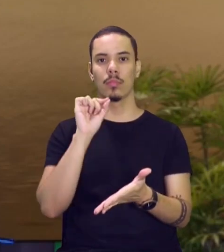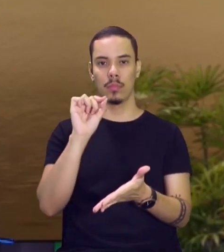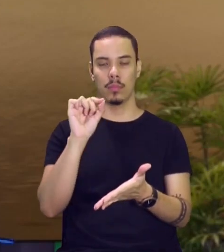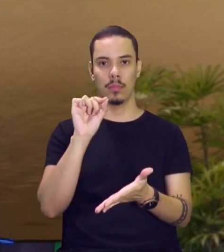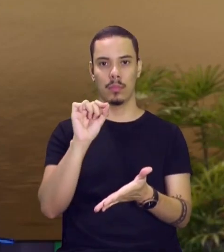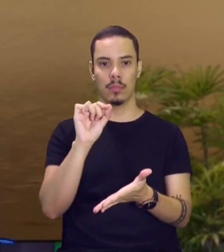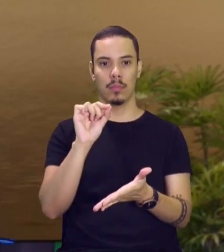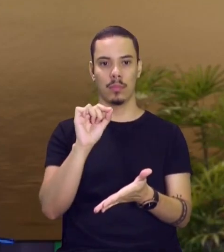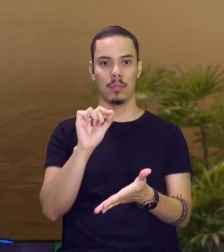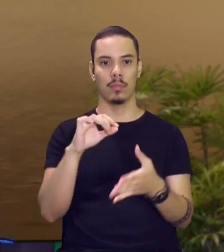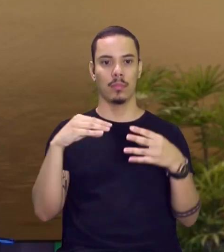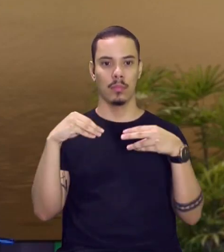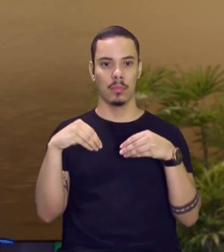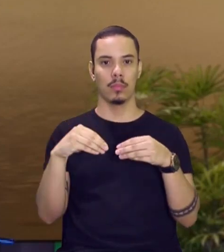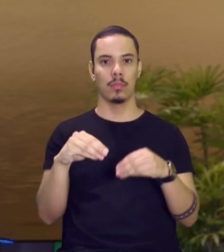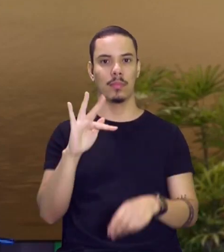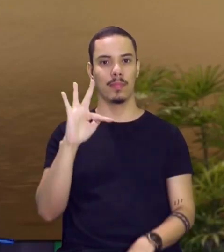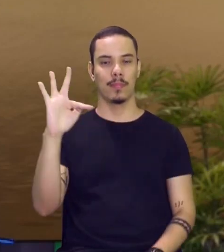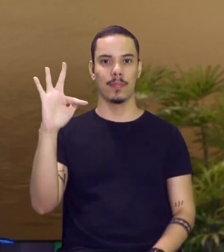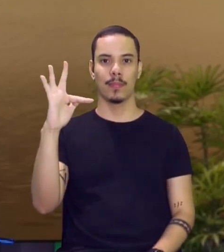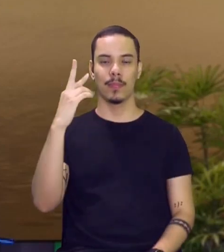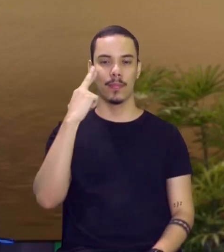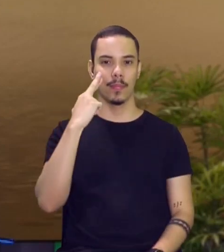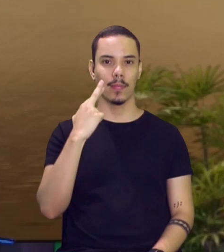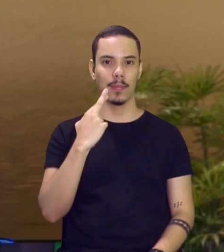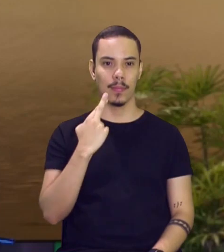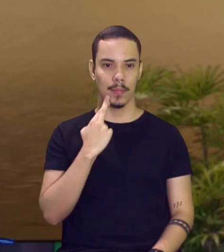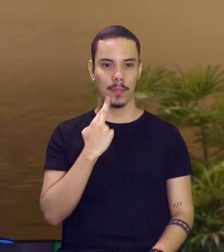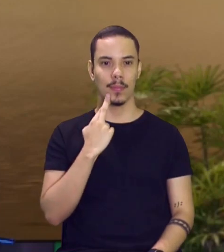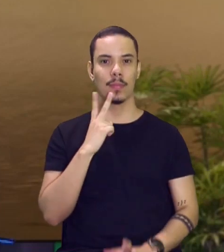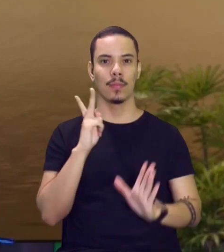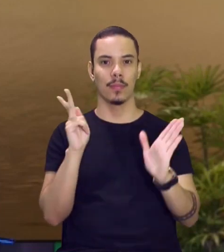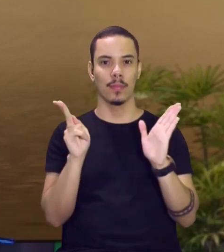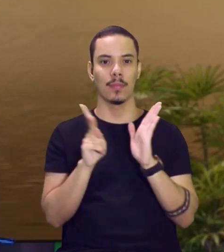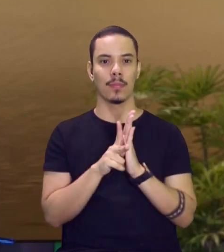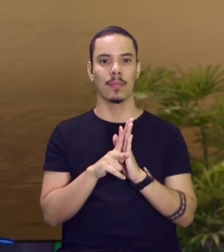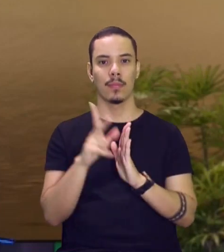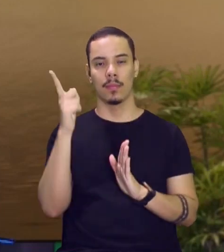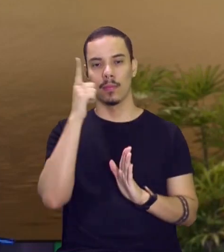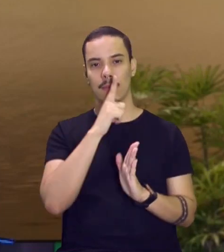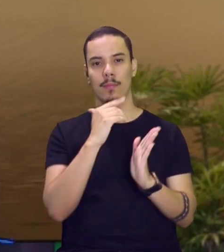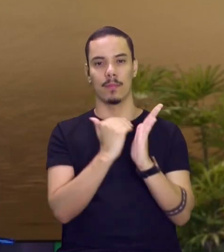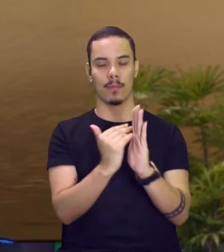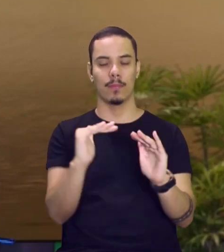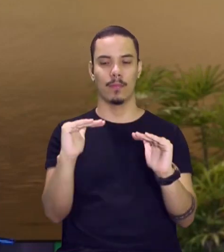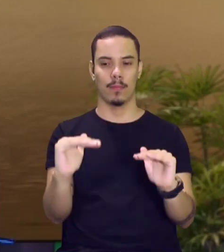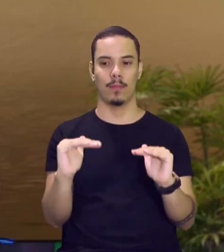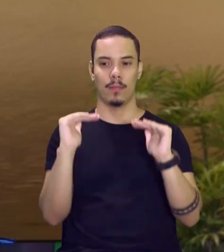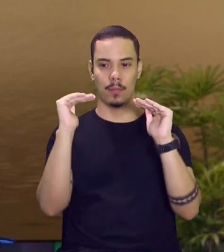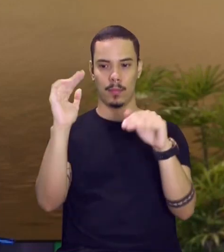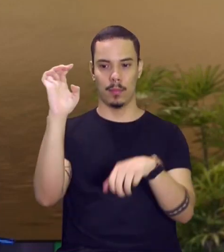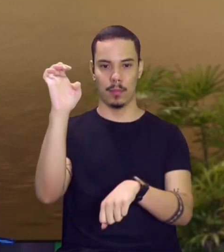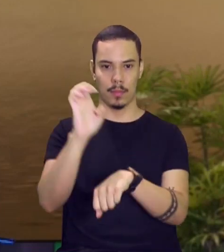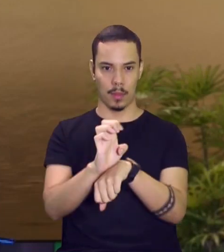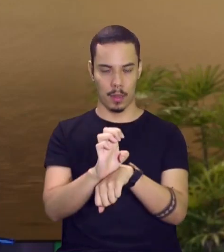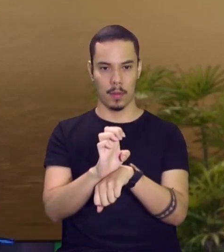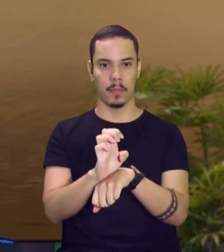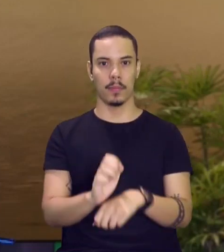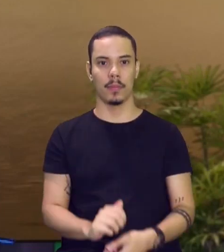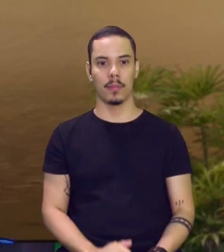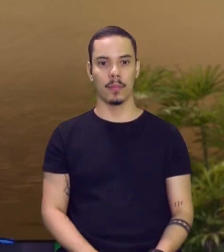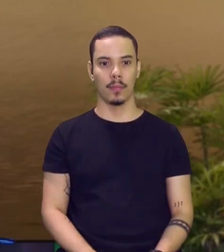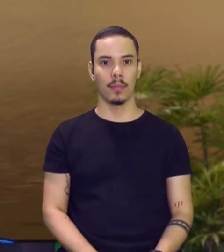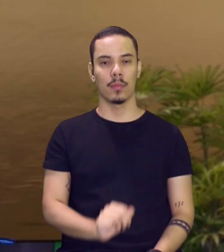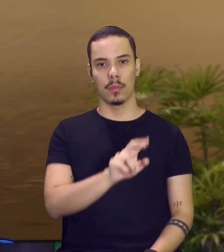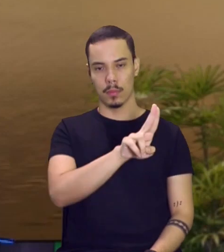o Território Federal de Rondônia, sendo elevado à categoria de Estado, tá? Com